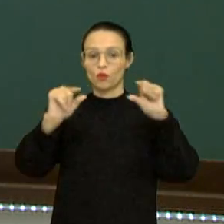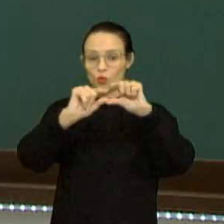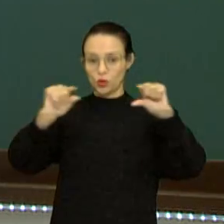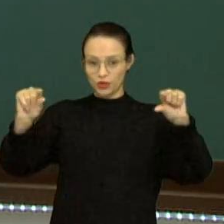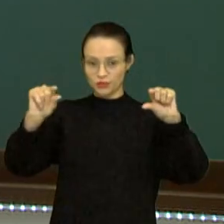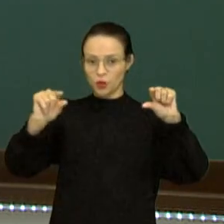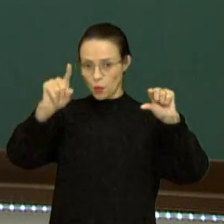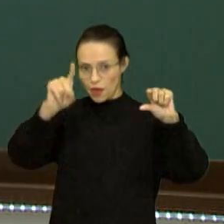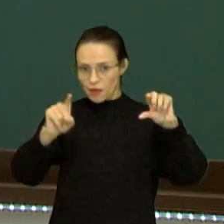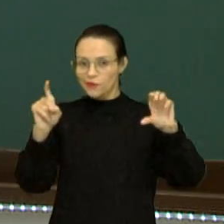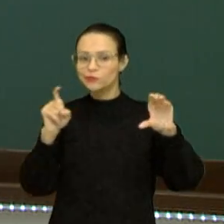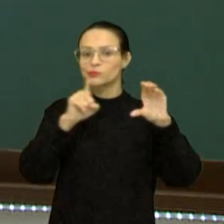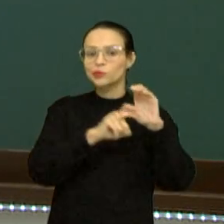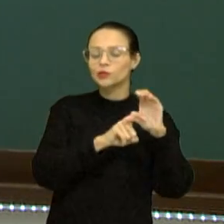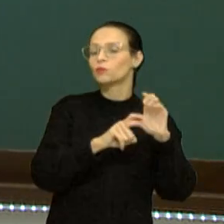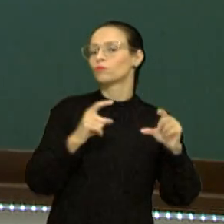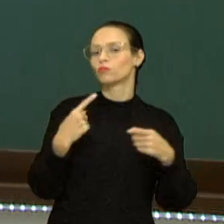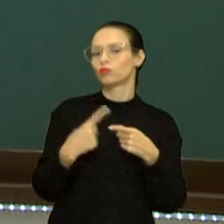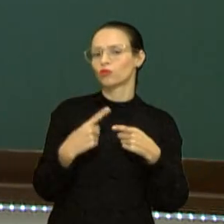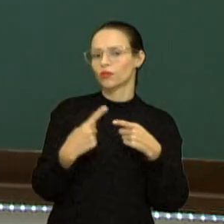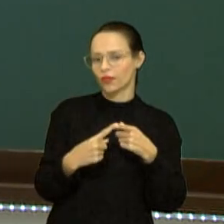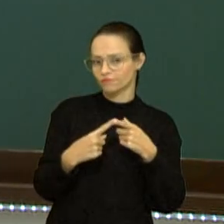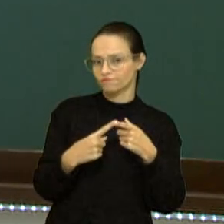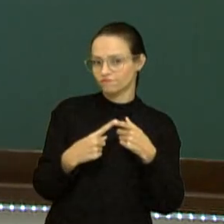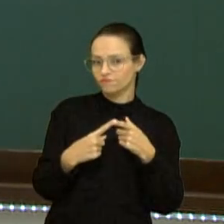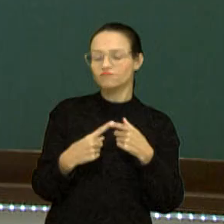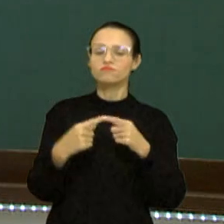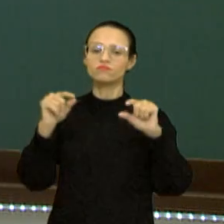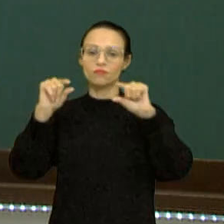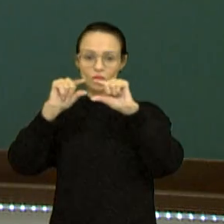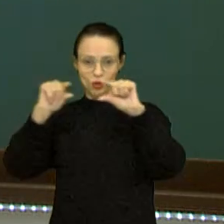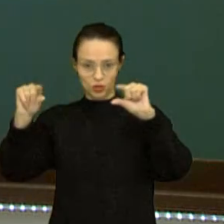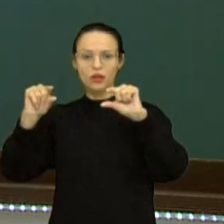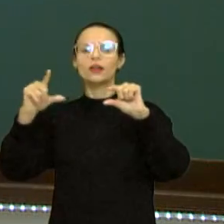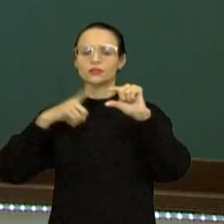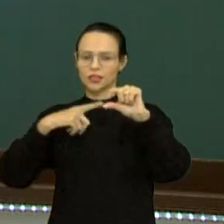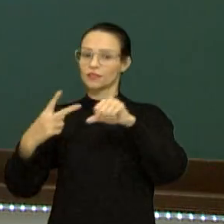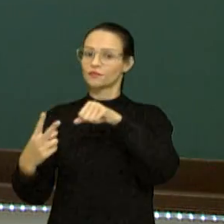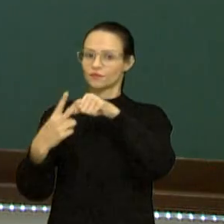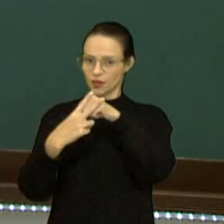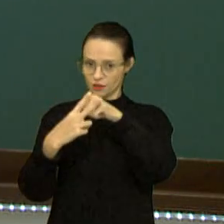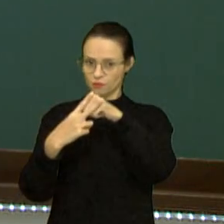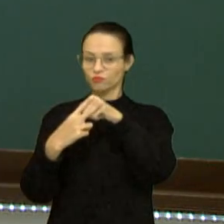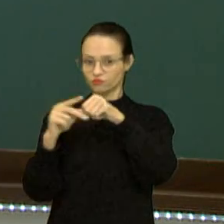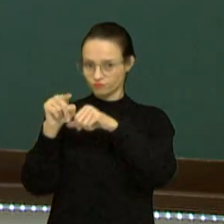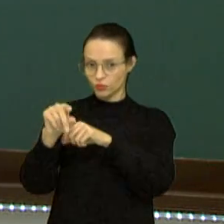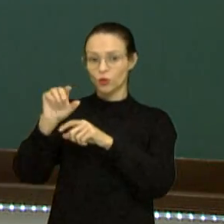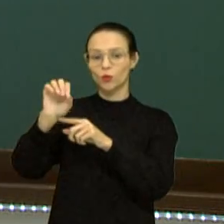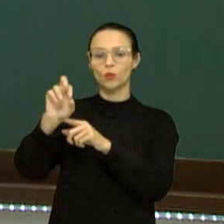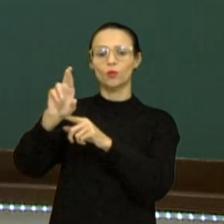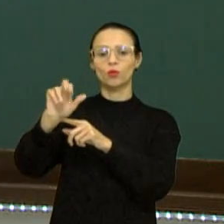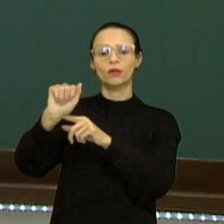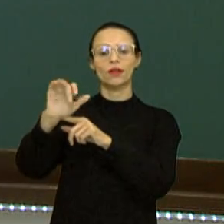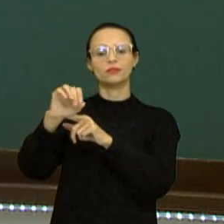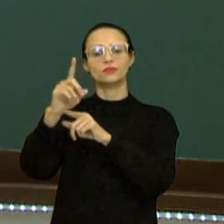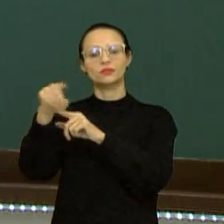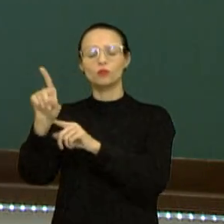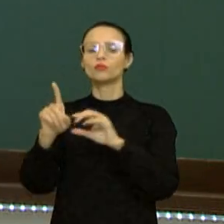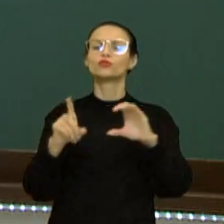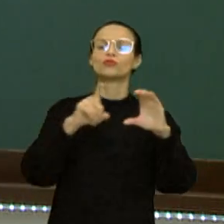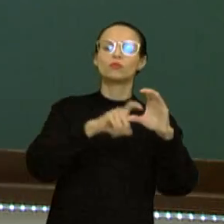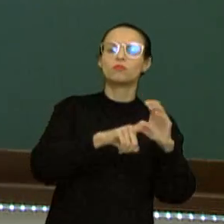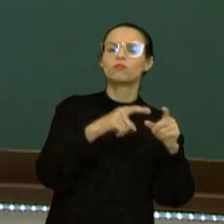é subordinada, primeiro, porque é oração, pois ela possui um verbo, uma forma verbal. Subordinada por